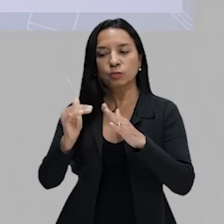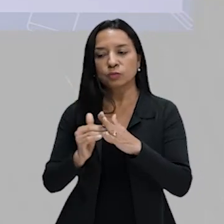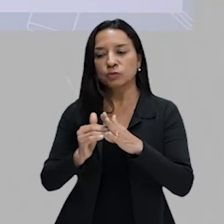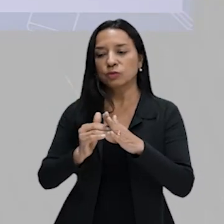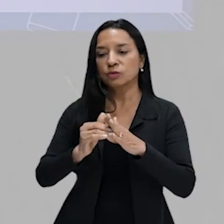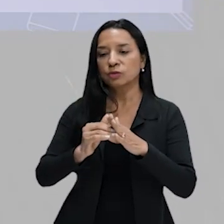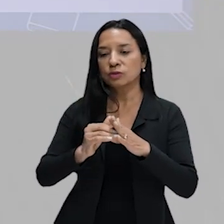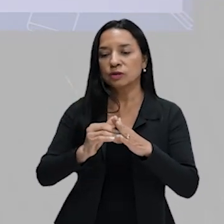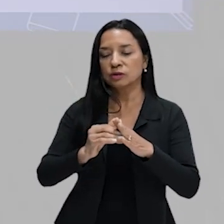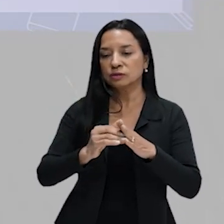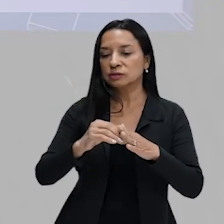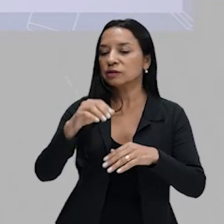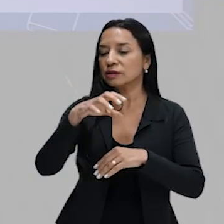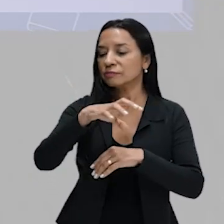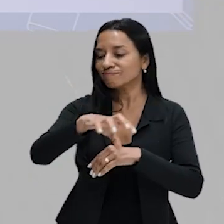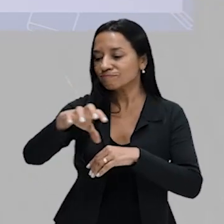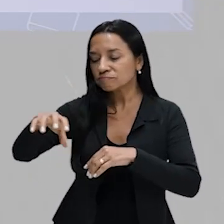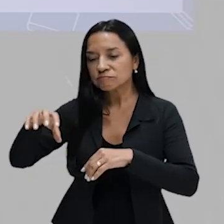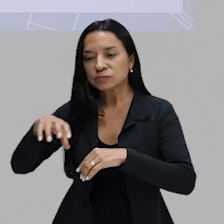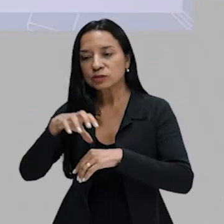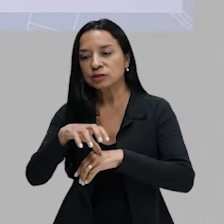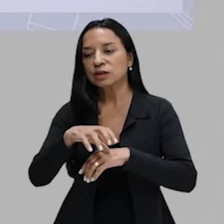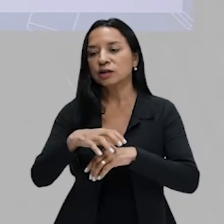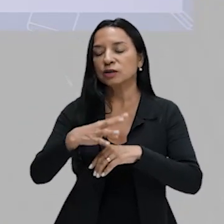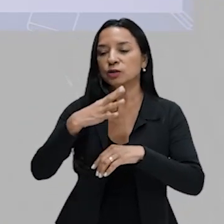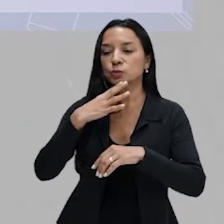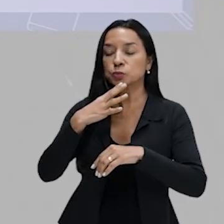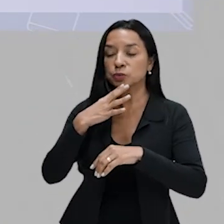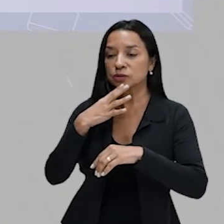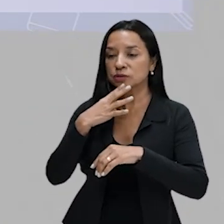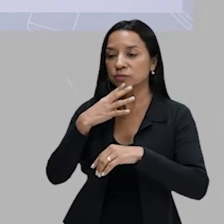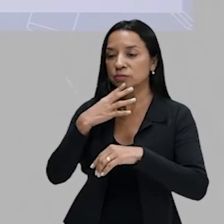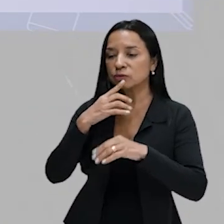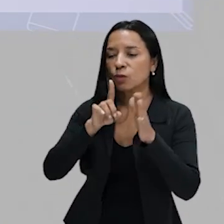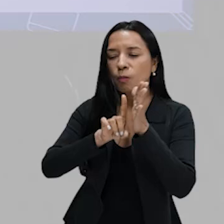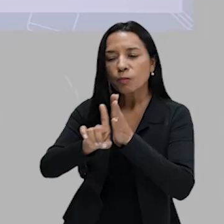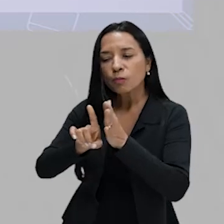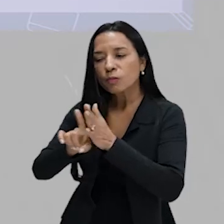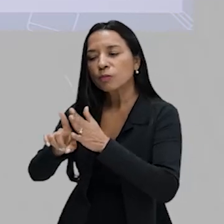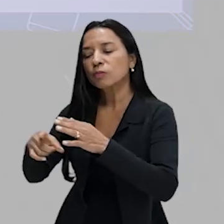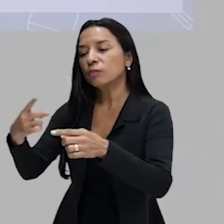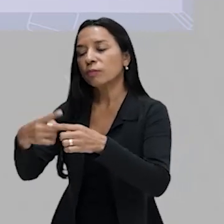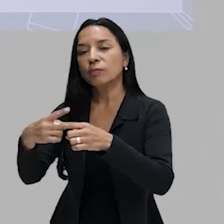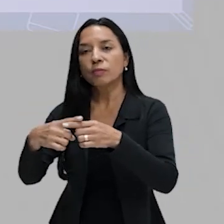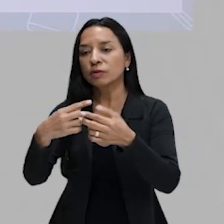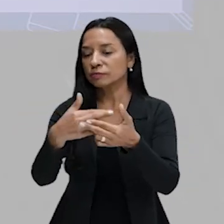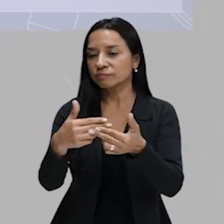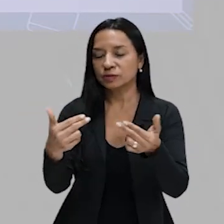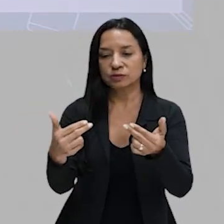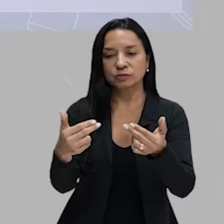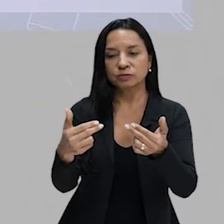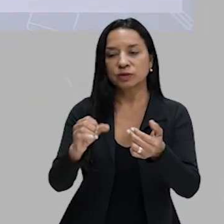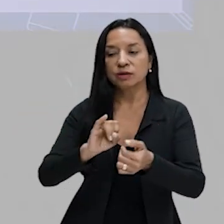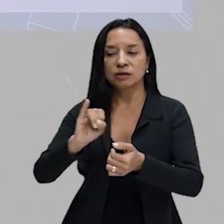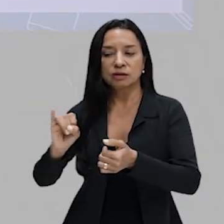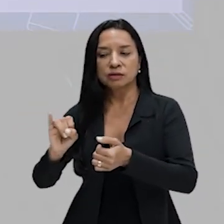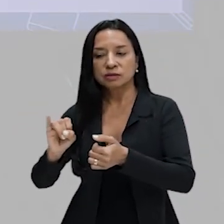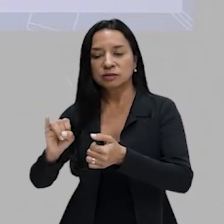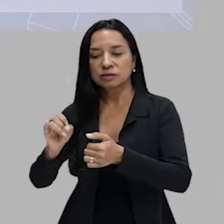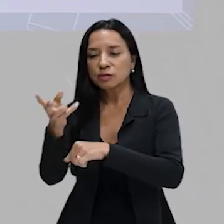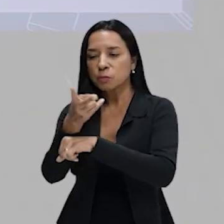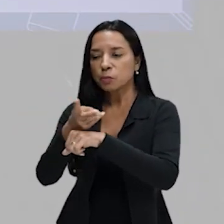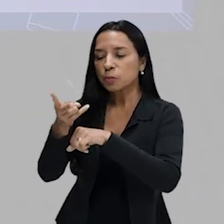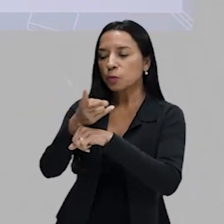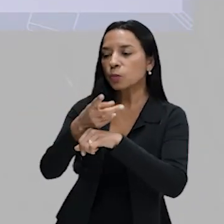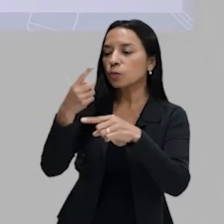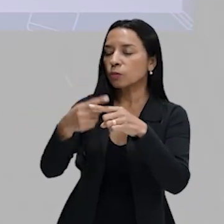áreas de conhecimento, elas buscam o porquê das coisas, né? Se elas buscam o porquê, é porque elas têm o